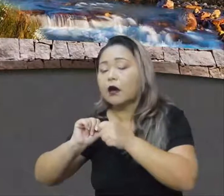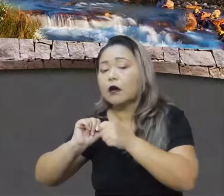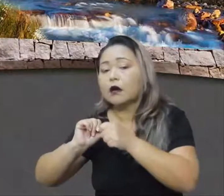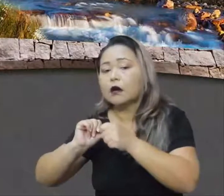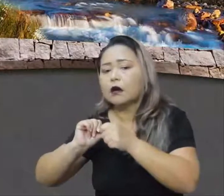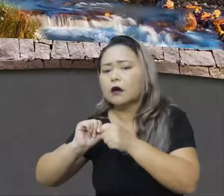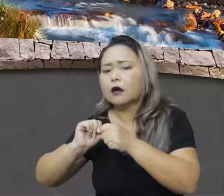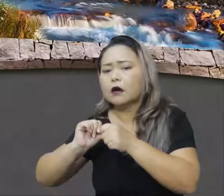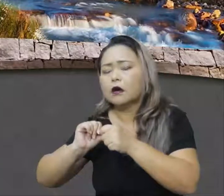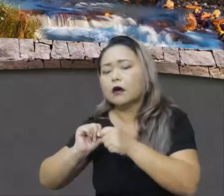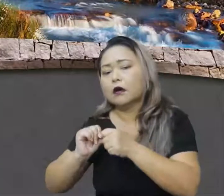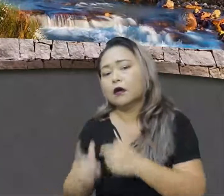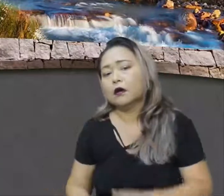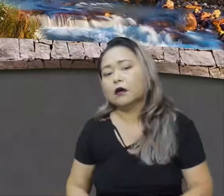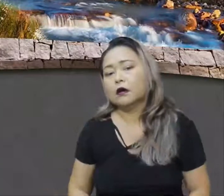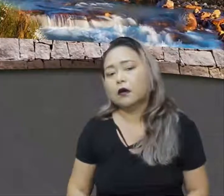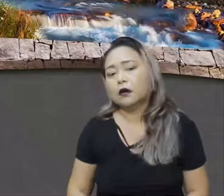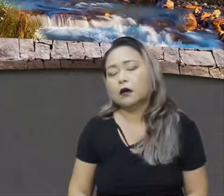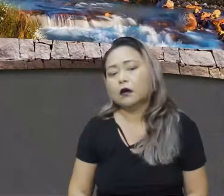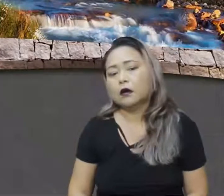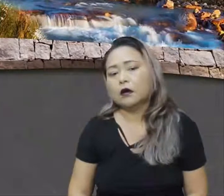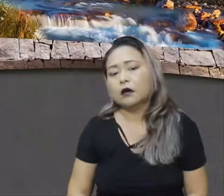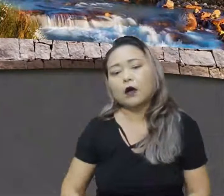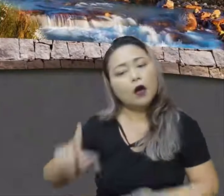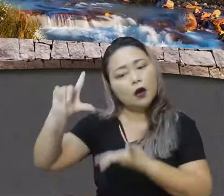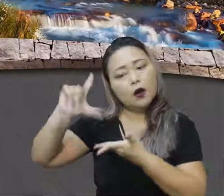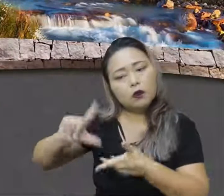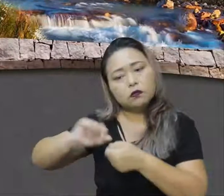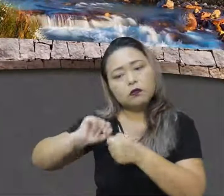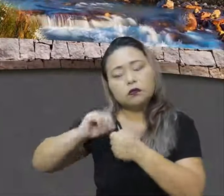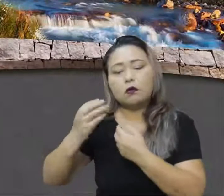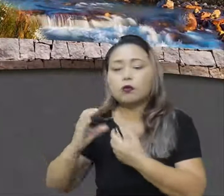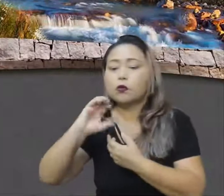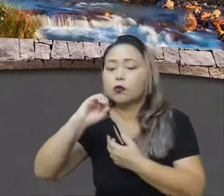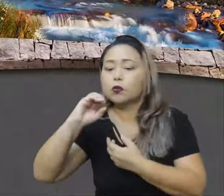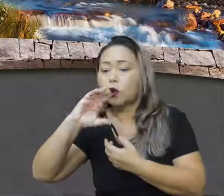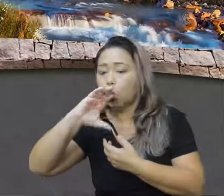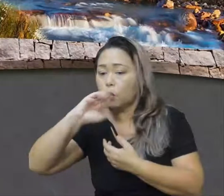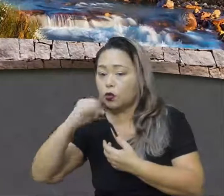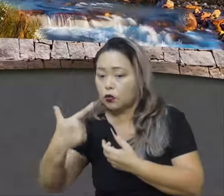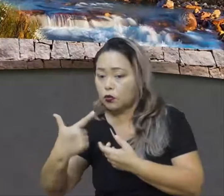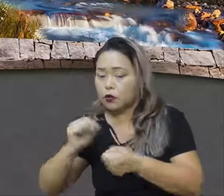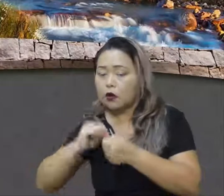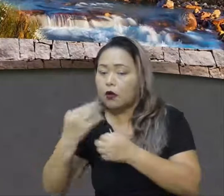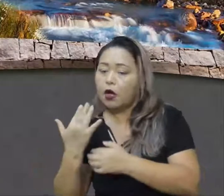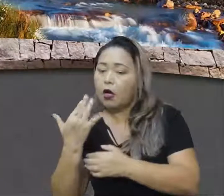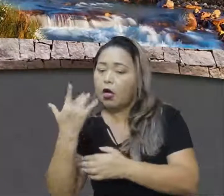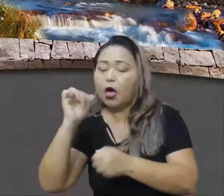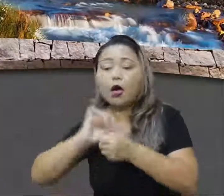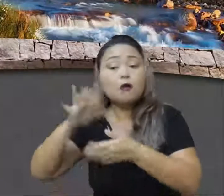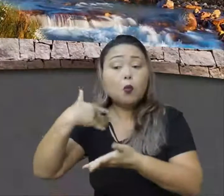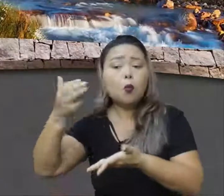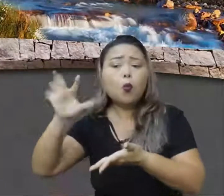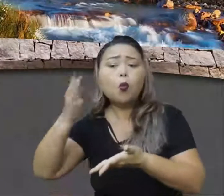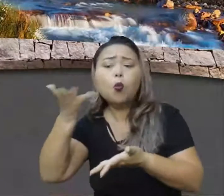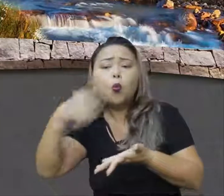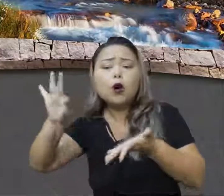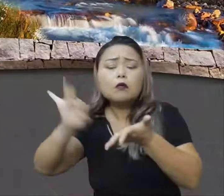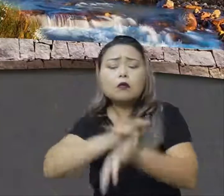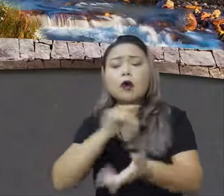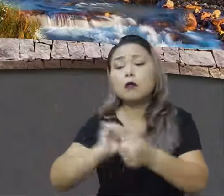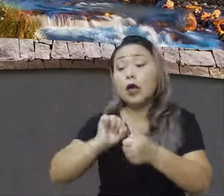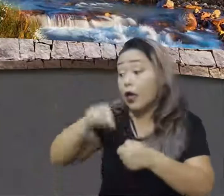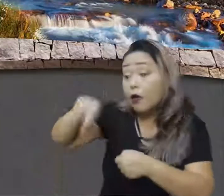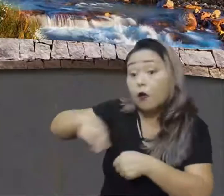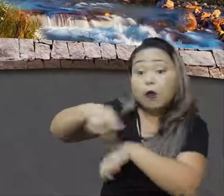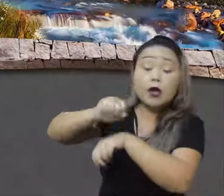a emissão, a redução da emissão do CO2, eles não vão querer assinar, porque eles vão querer continuar